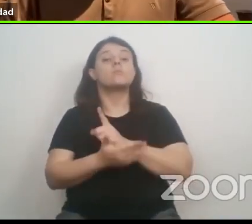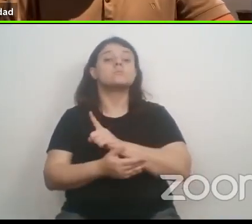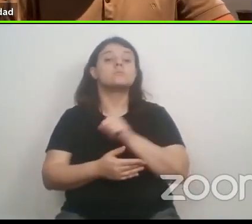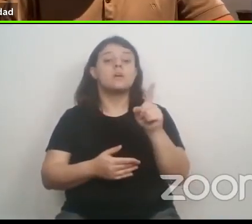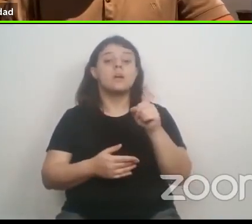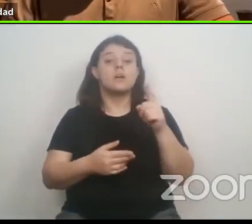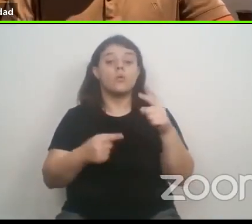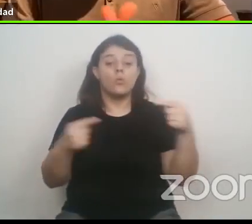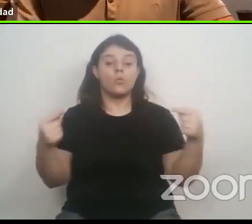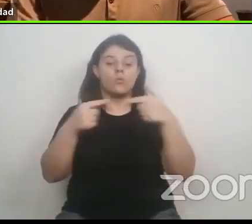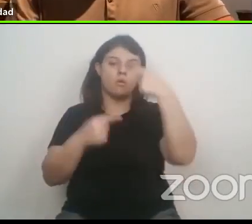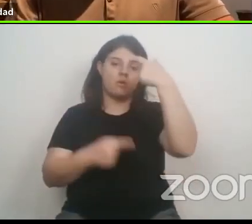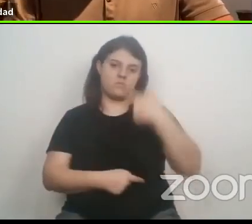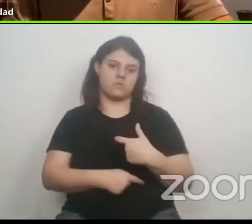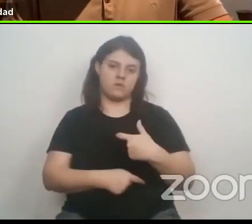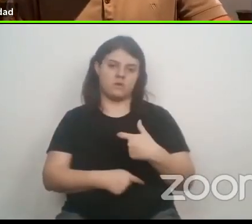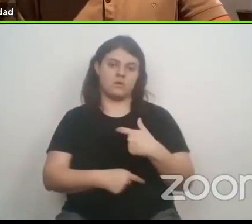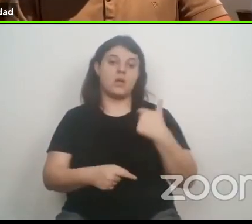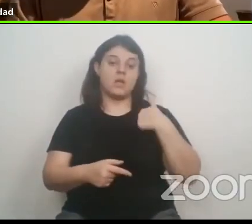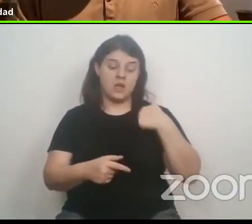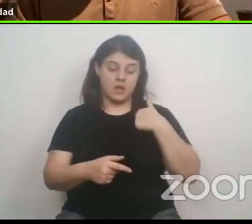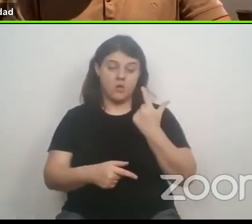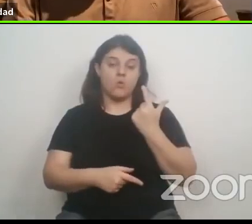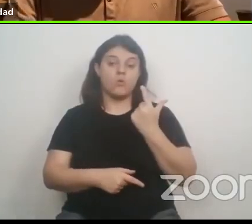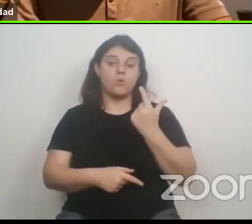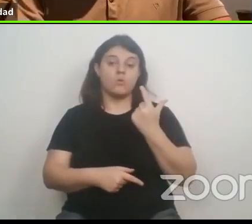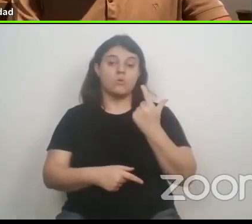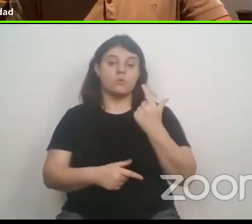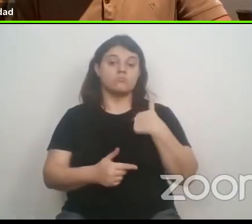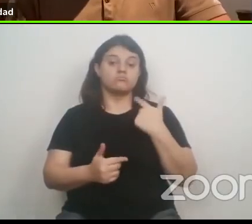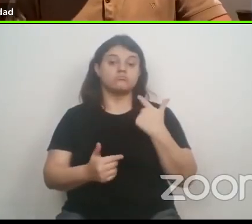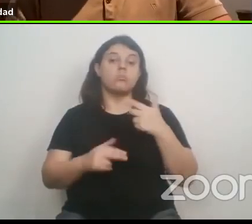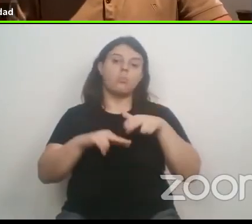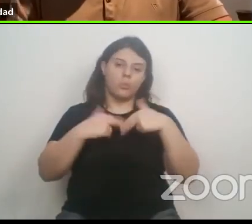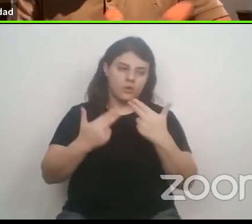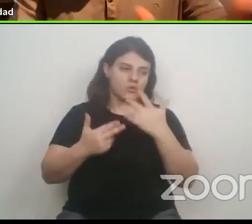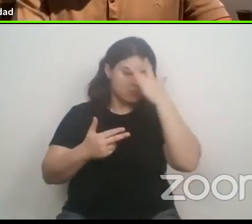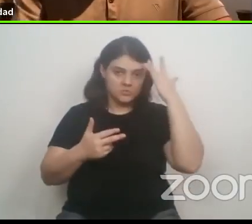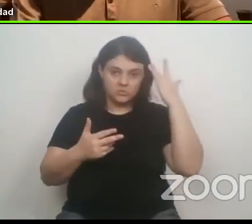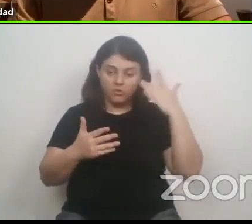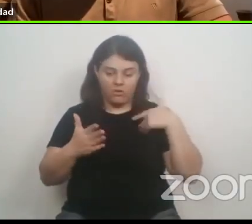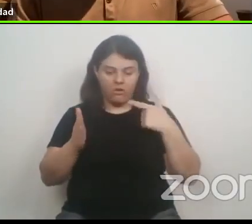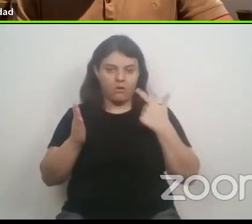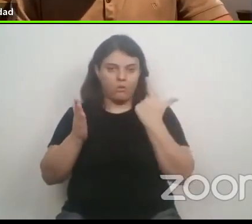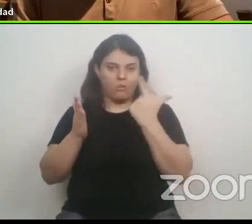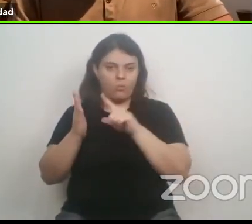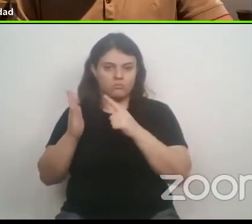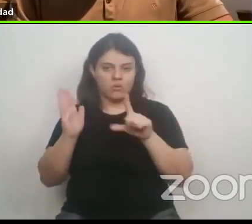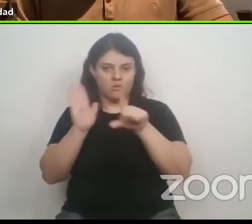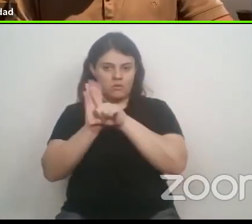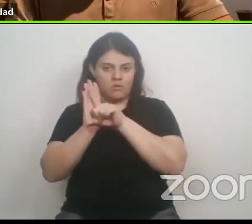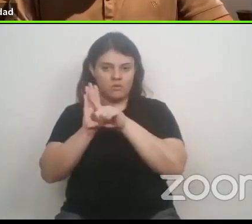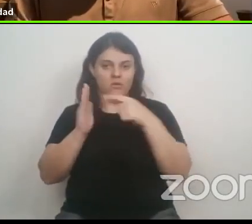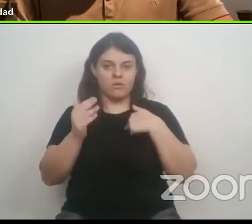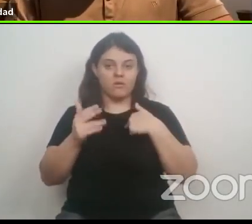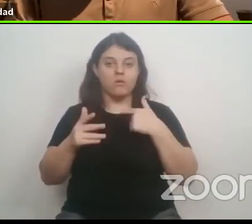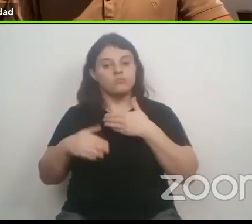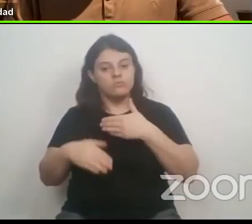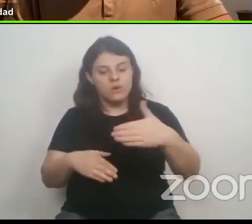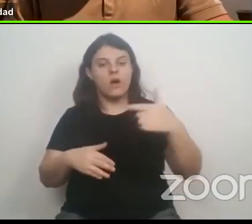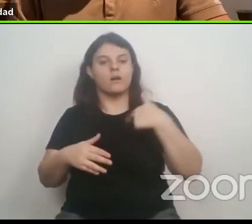diz respeito, que foi quando eu assumi, por um impedimento ilegal, a candidatura a presidente.